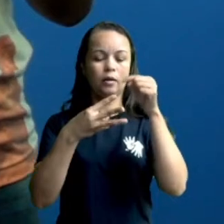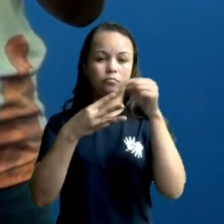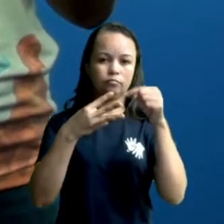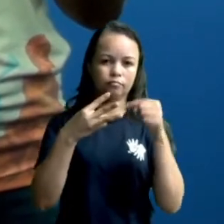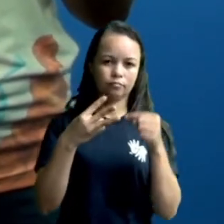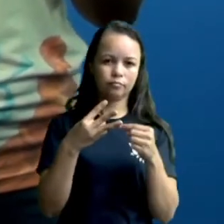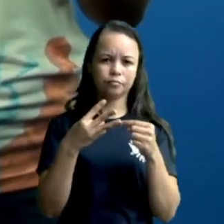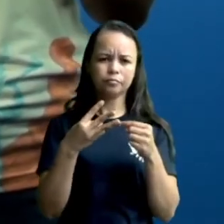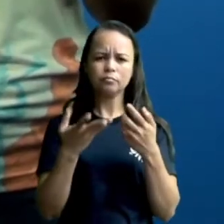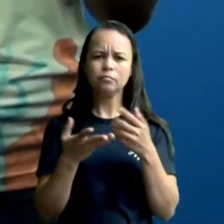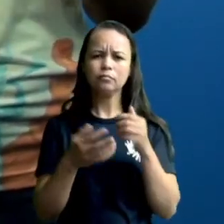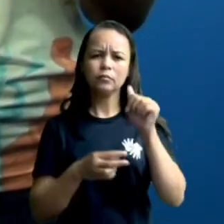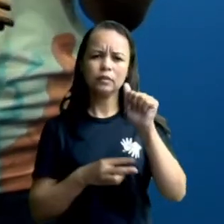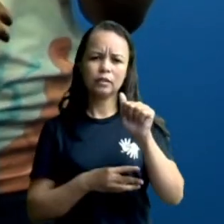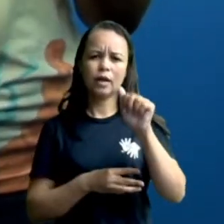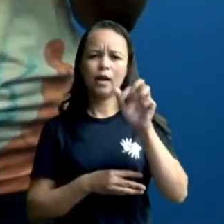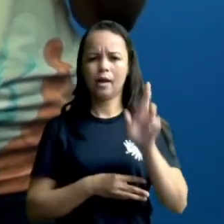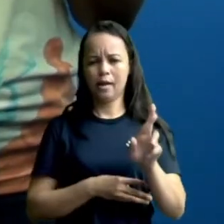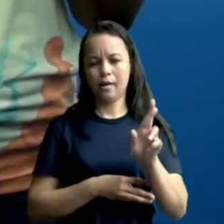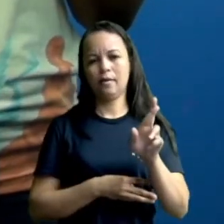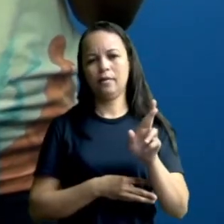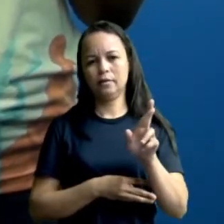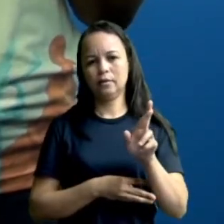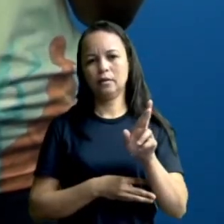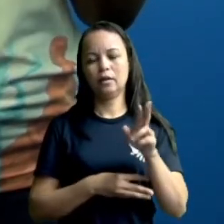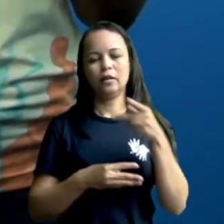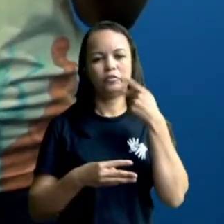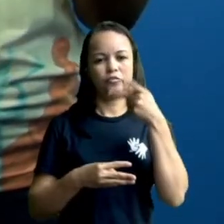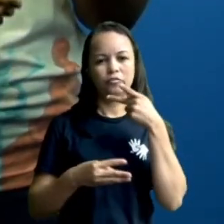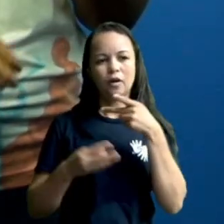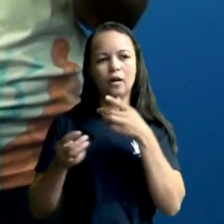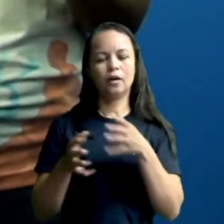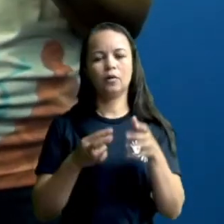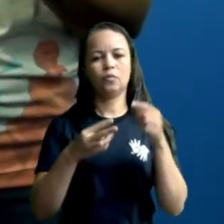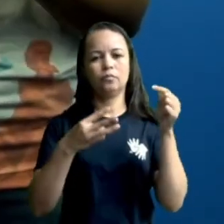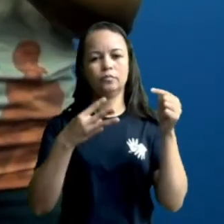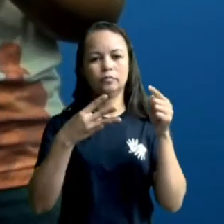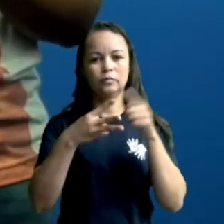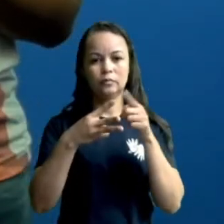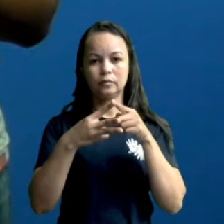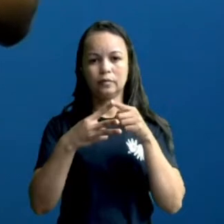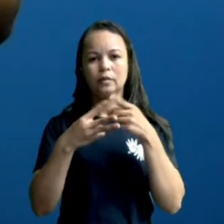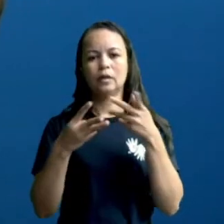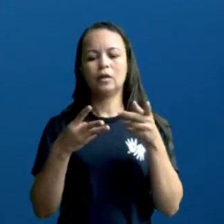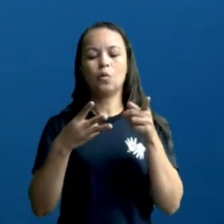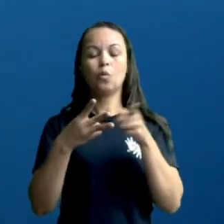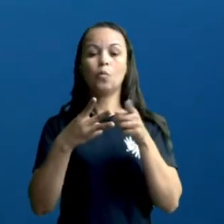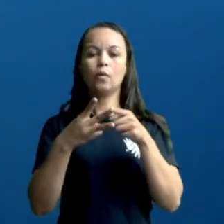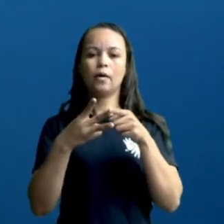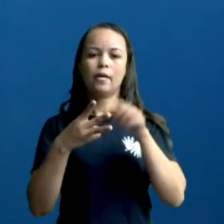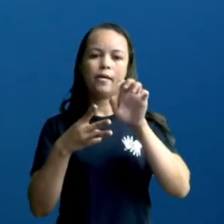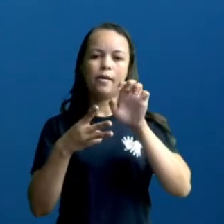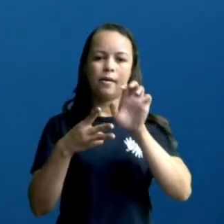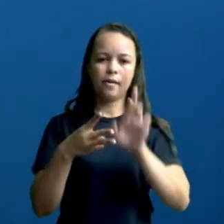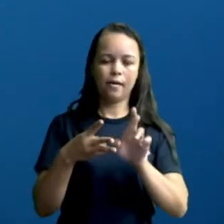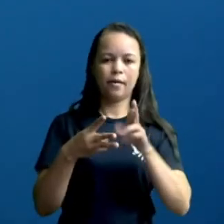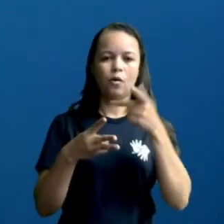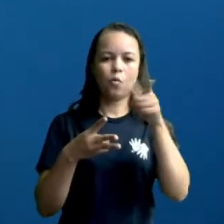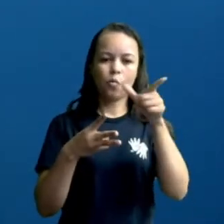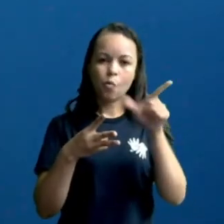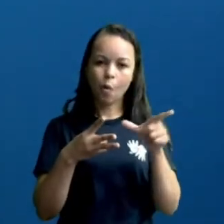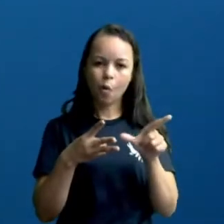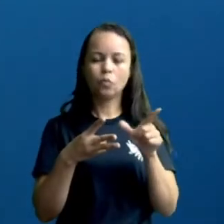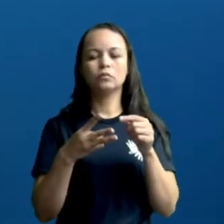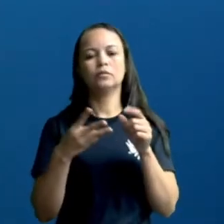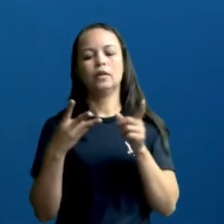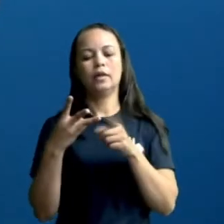Os verbos que terminam de AR, a gente conjuga com uma terminação. Os verbos que terminam em ER, a gente conjuga com